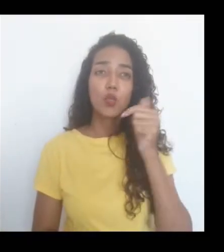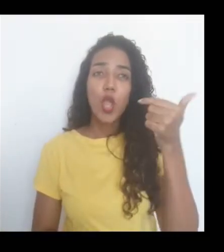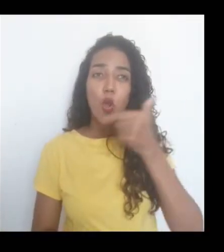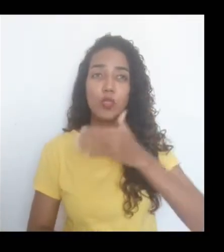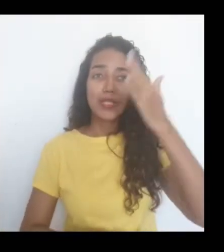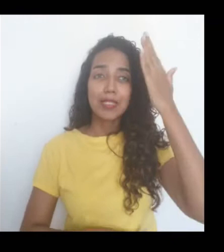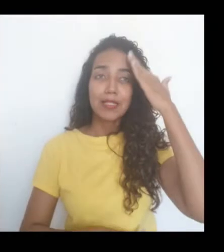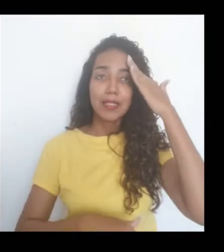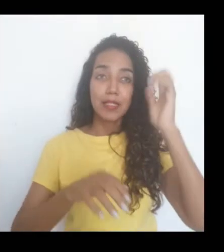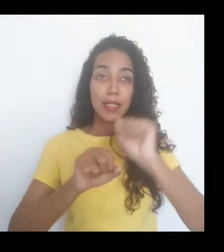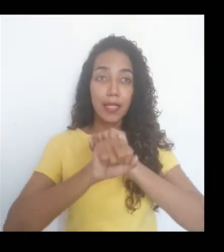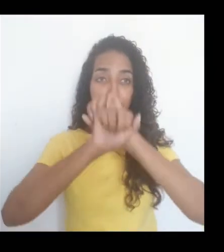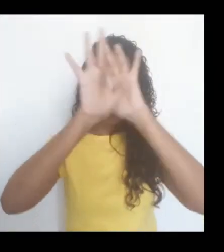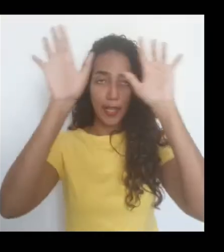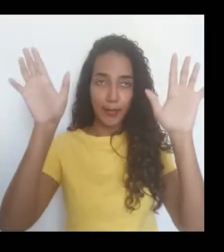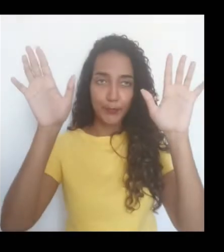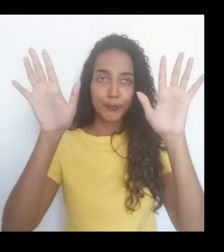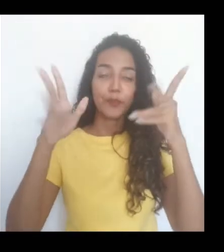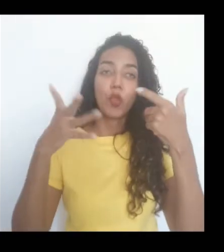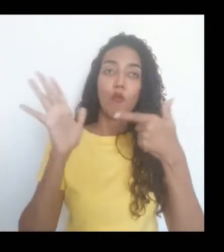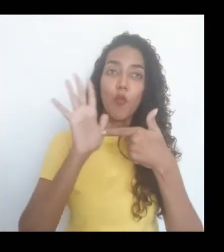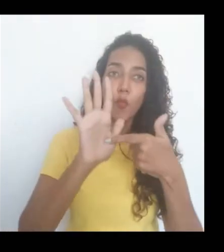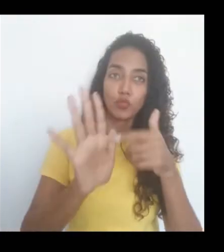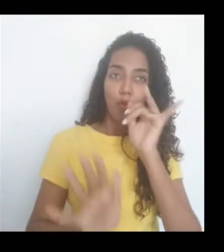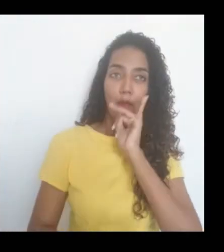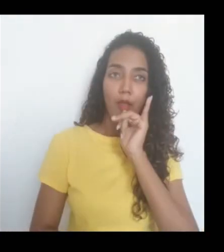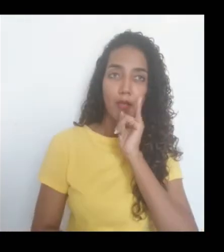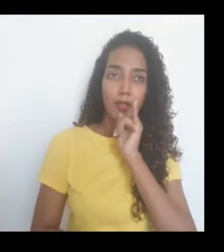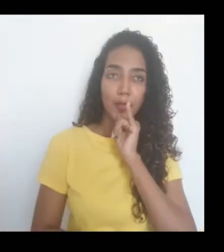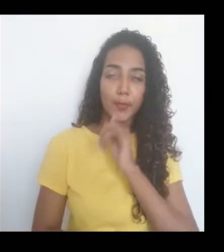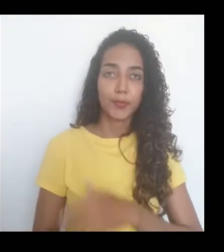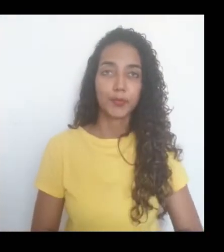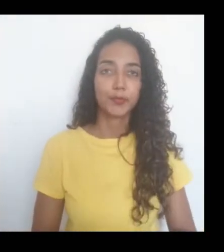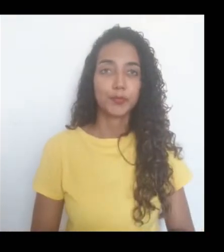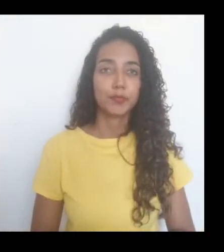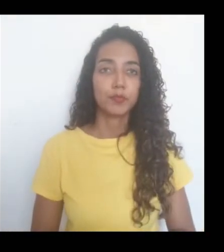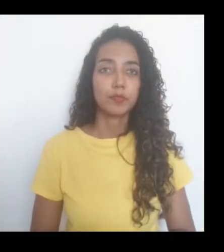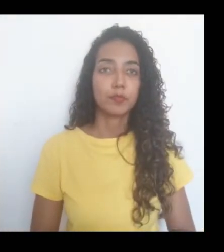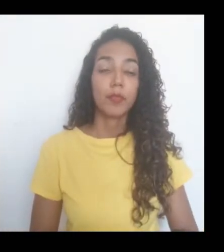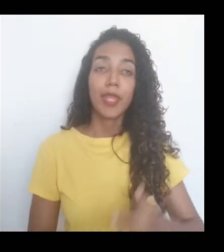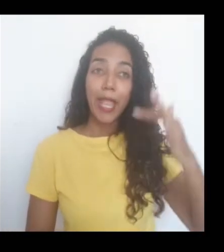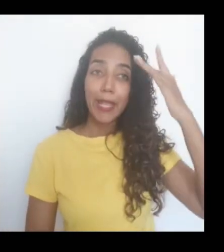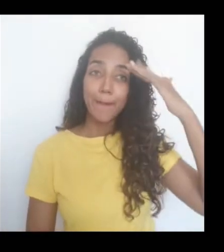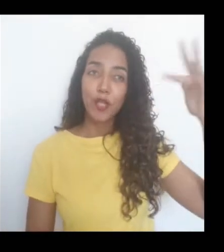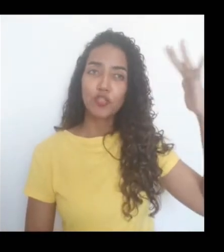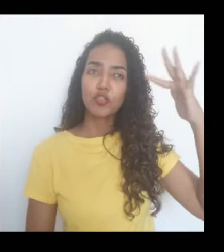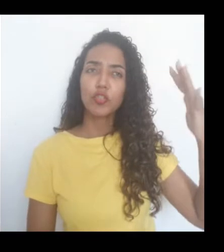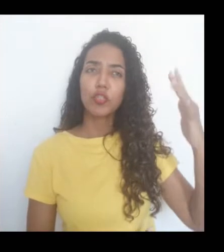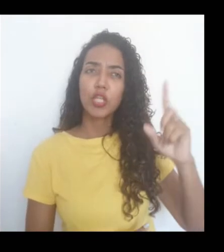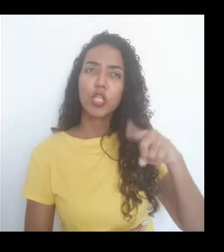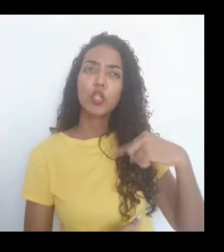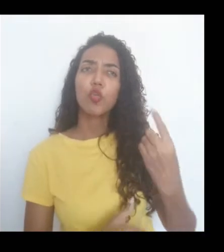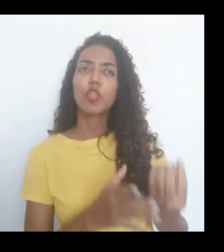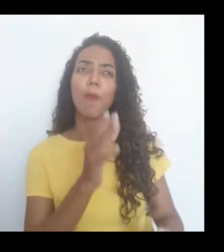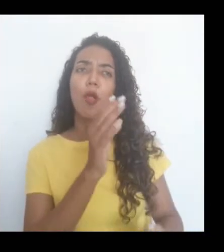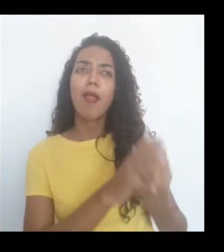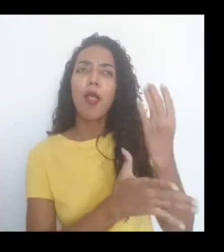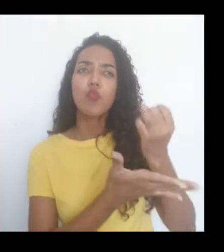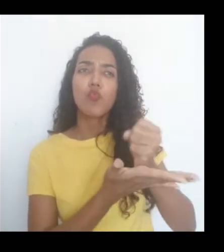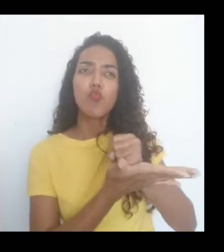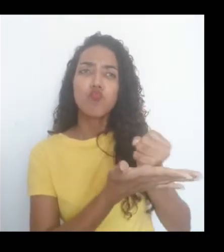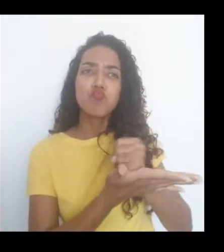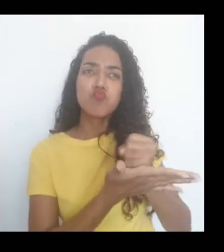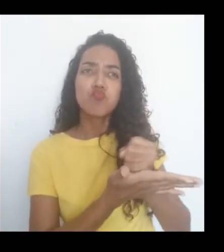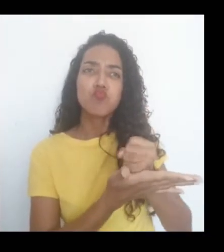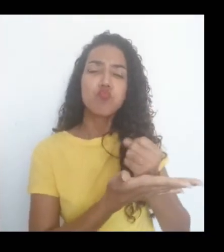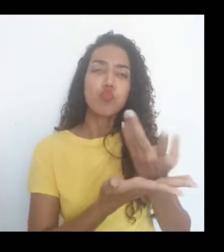Tentando dar aqui um exemplo para o que eu estou comentando aqui. Imagine que a gente está desenvolvendo um jogo de ação, como está